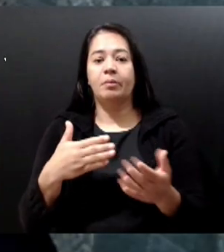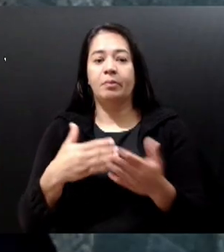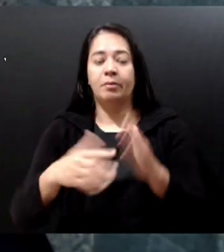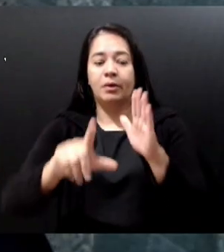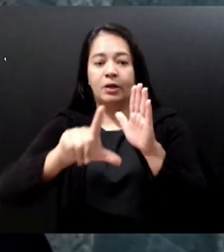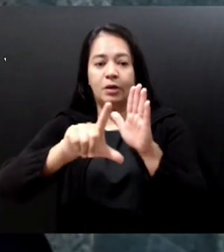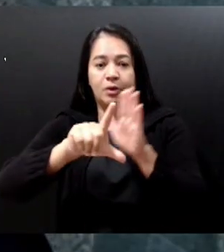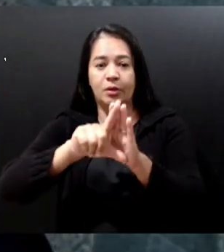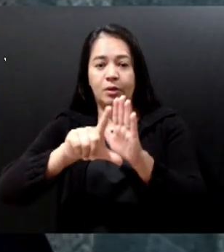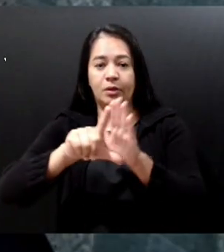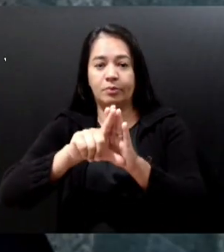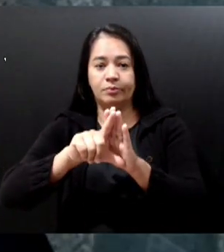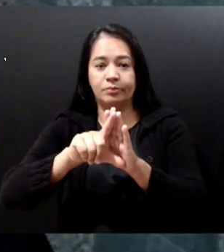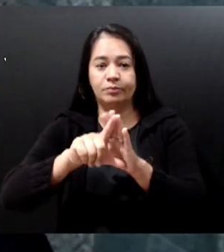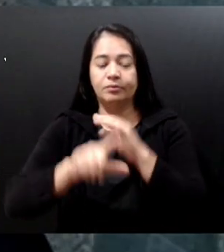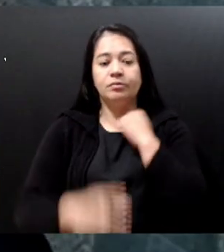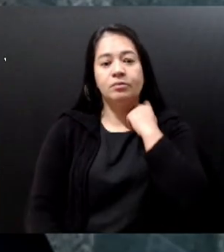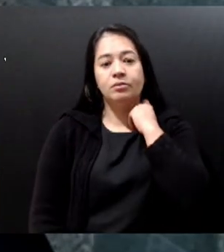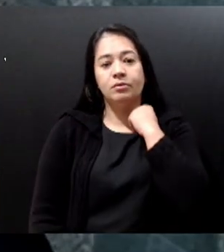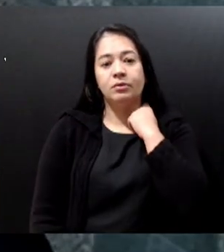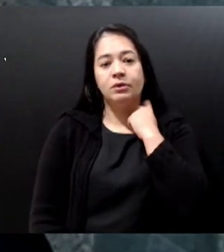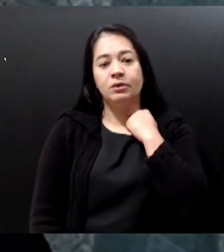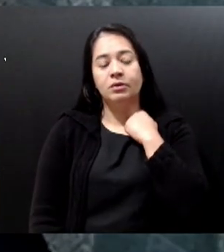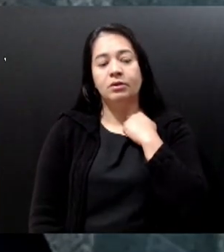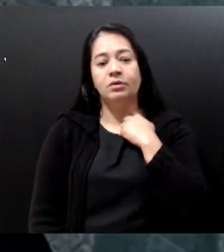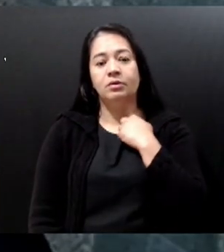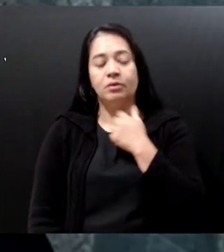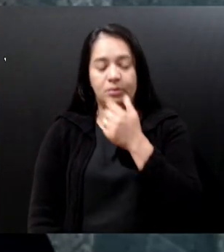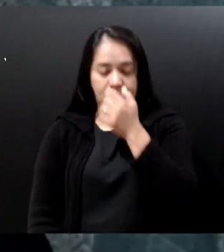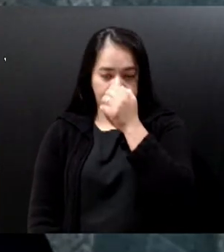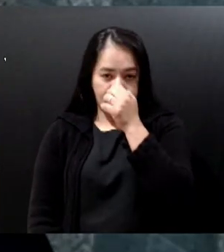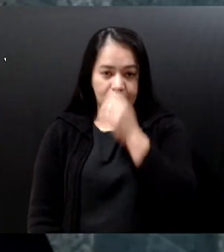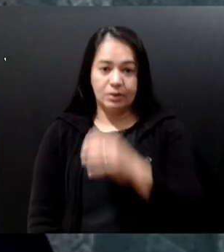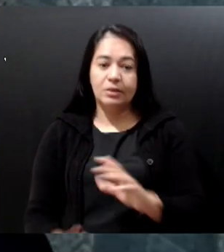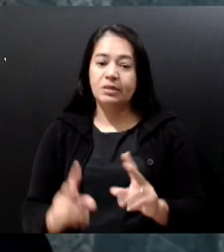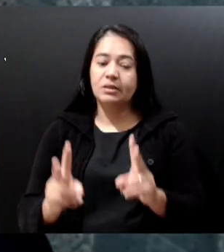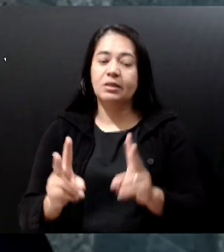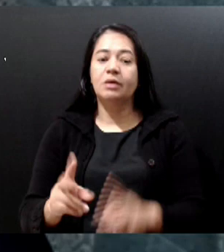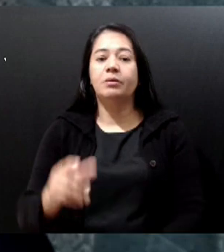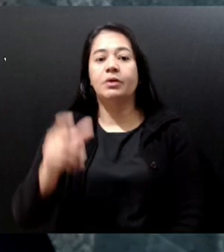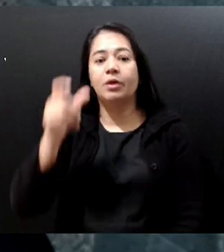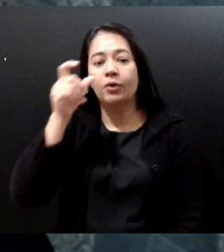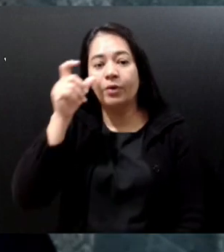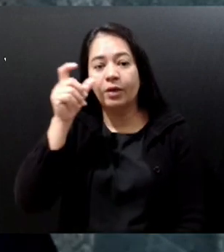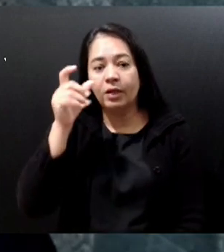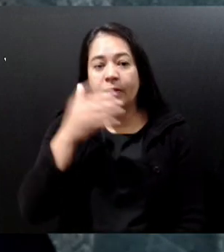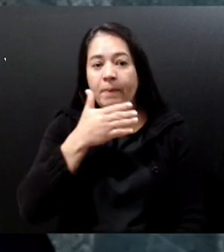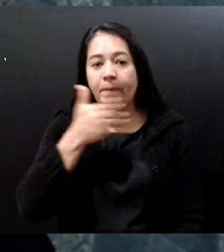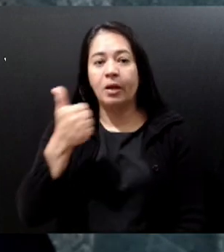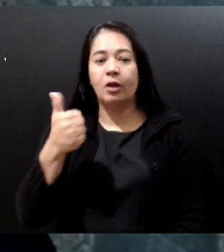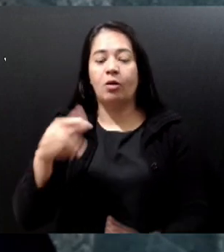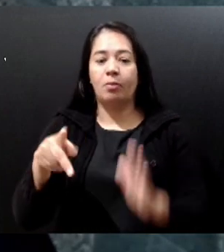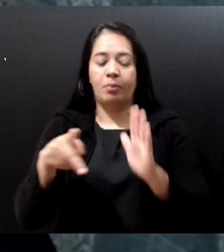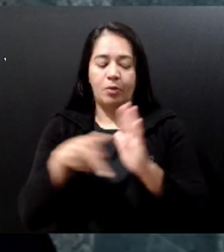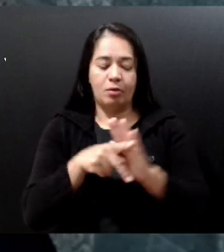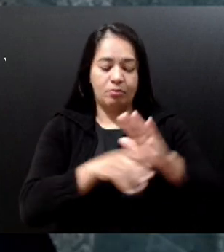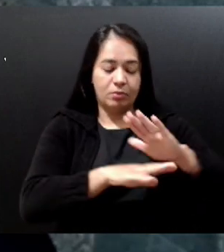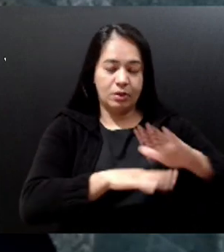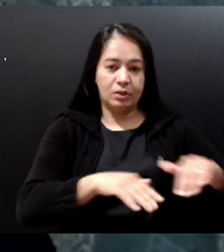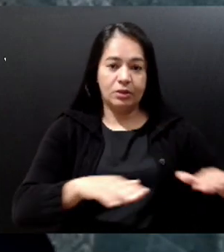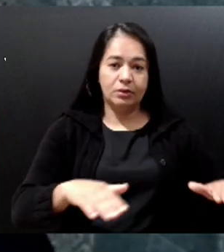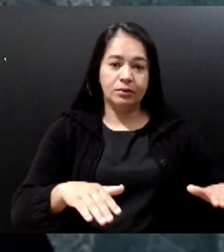o melhor interesse da criança. Então, vamos primeiro entender. O